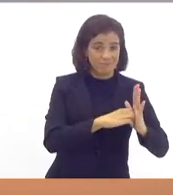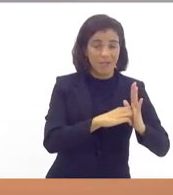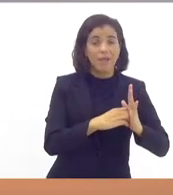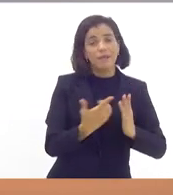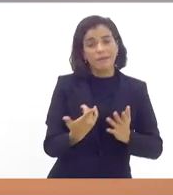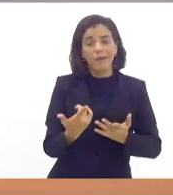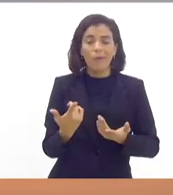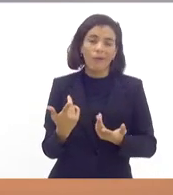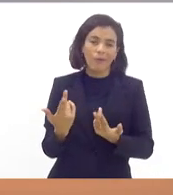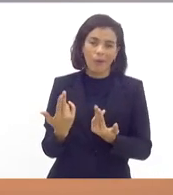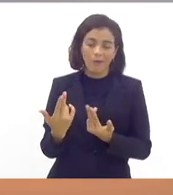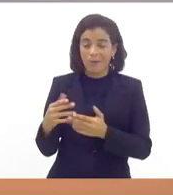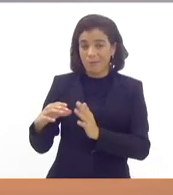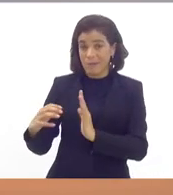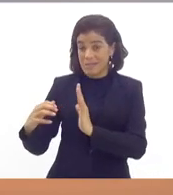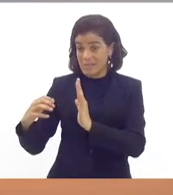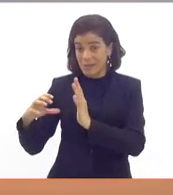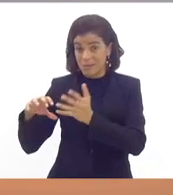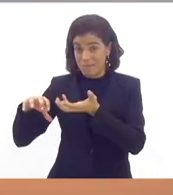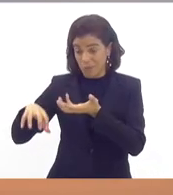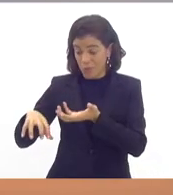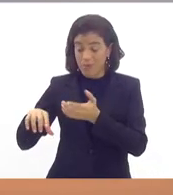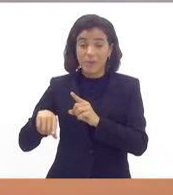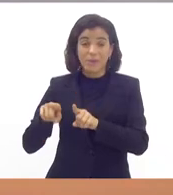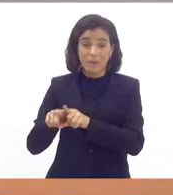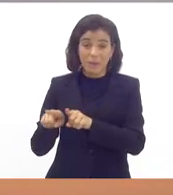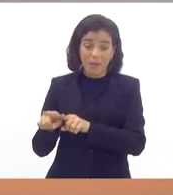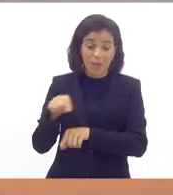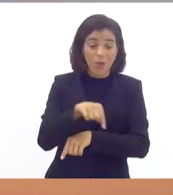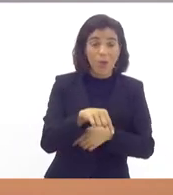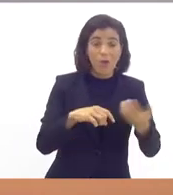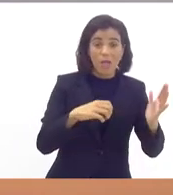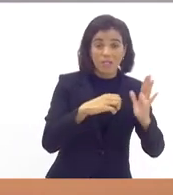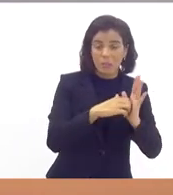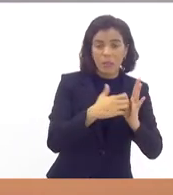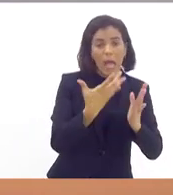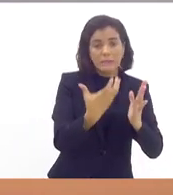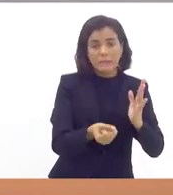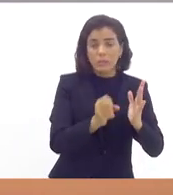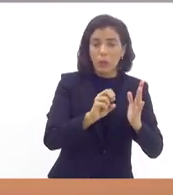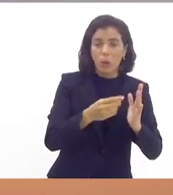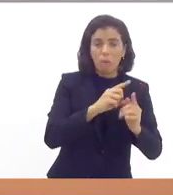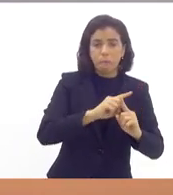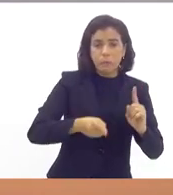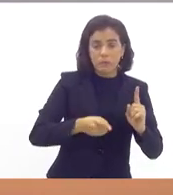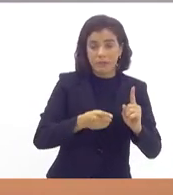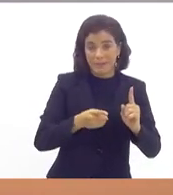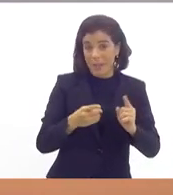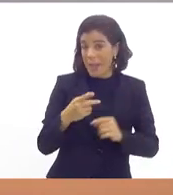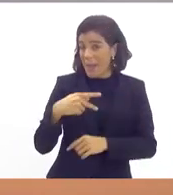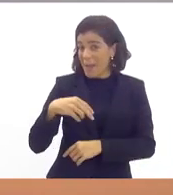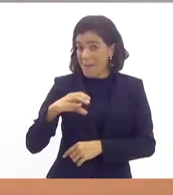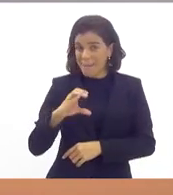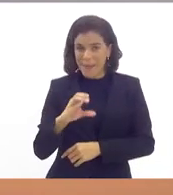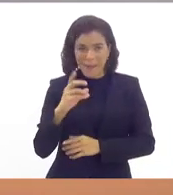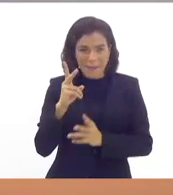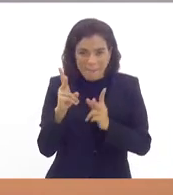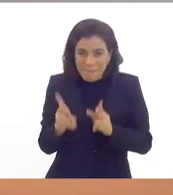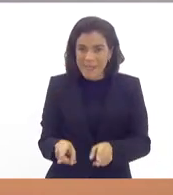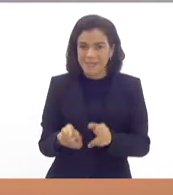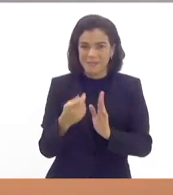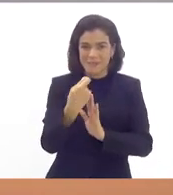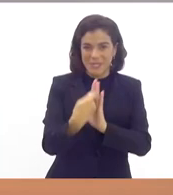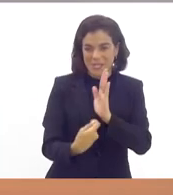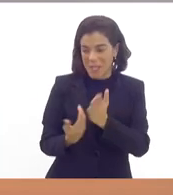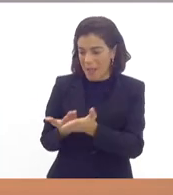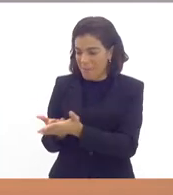que o que passa pela Câmara, se o Senado mudar, a Câmara aceita ou rejeita as mudanças no Senado. No caso, uma PEC tem que ser exatamente o mesmo texto aprovado